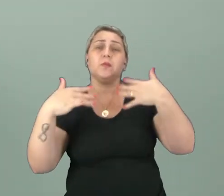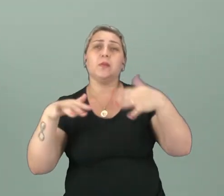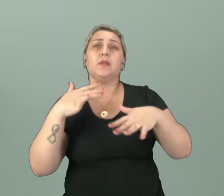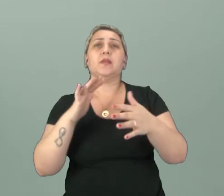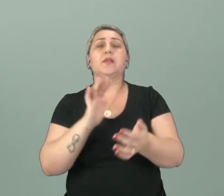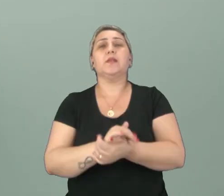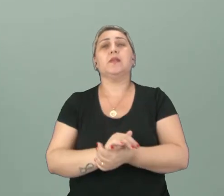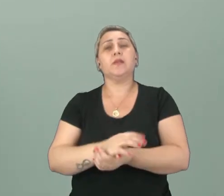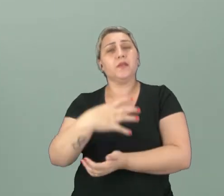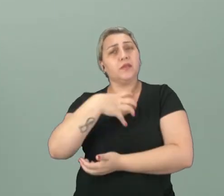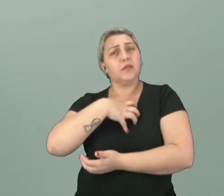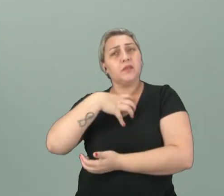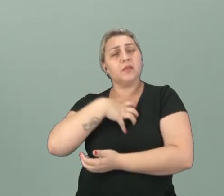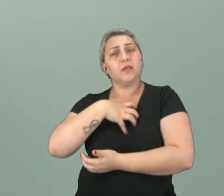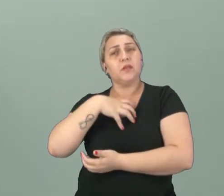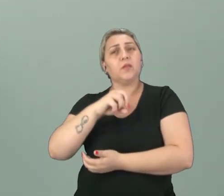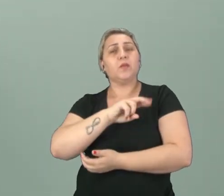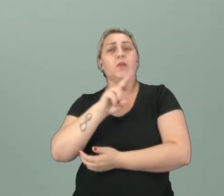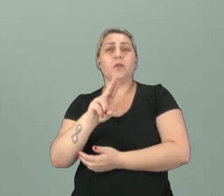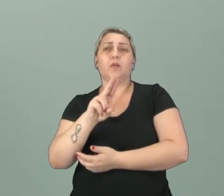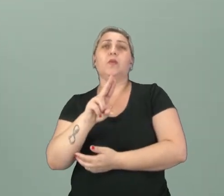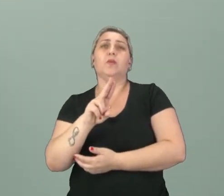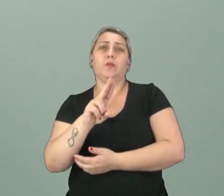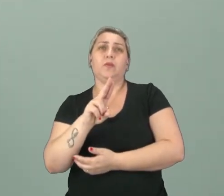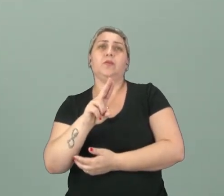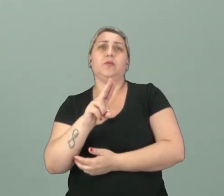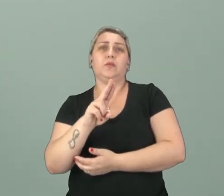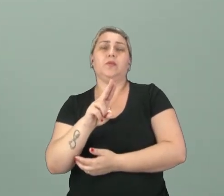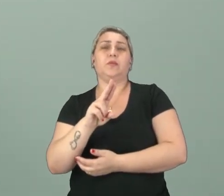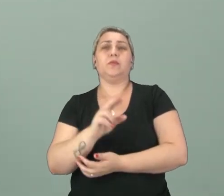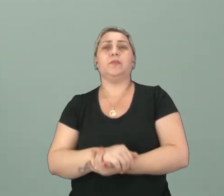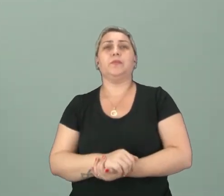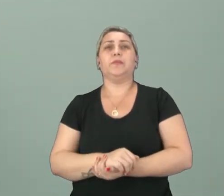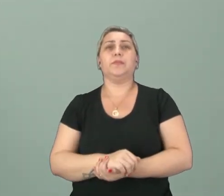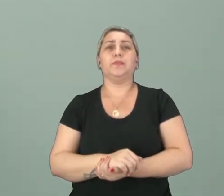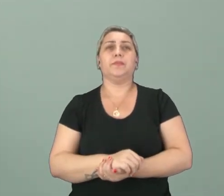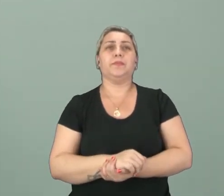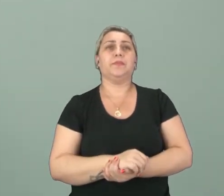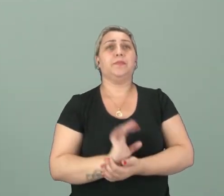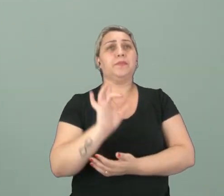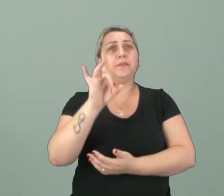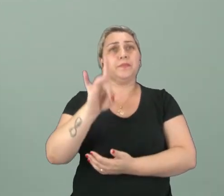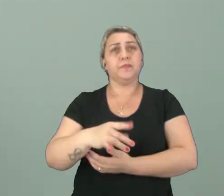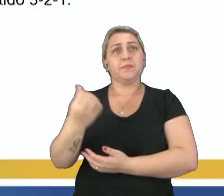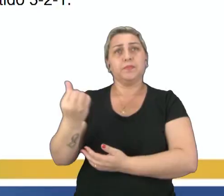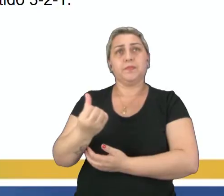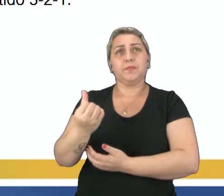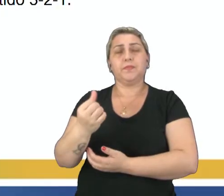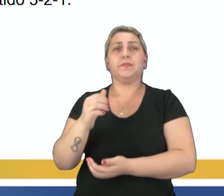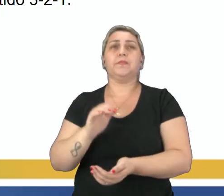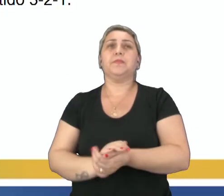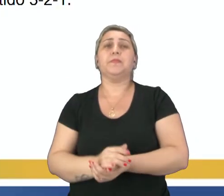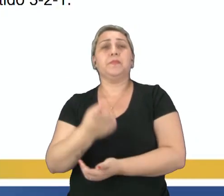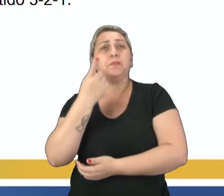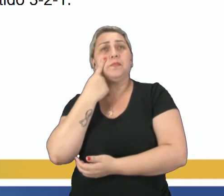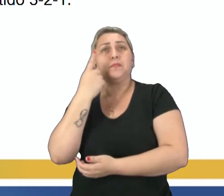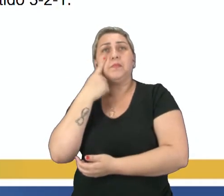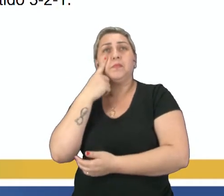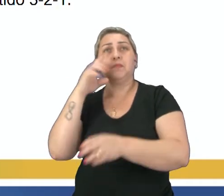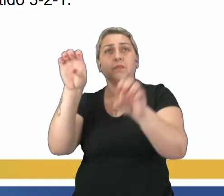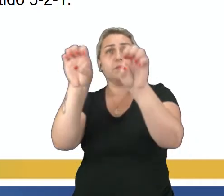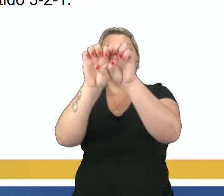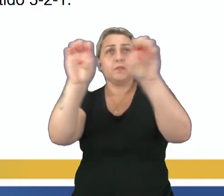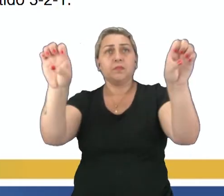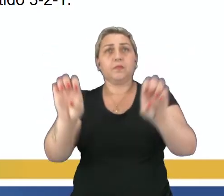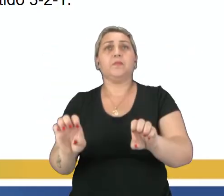identificação. E aí, continuando, pessoal, na questão 5 nós temos o seguinte: analise as alternativas a seguir e